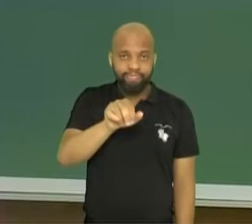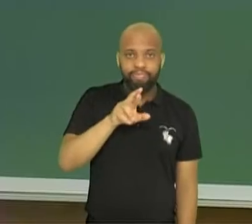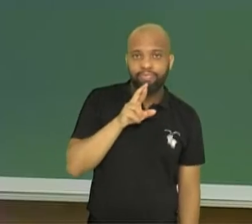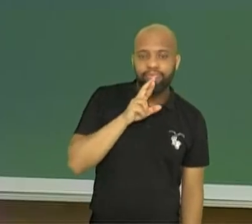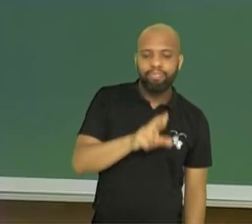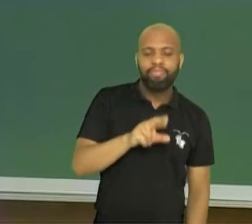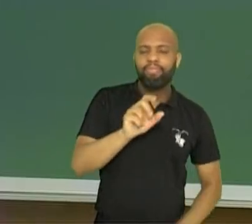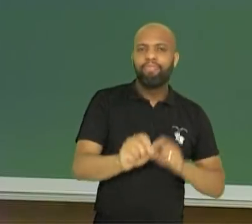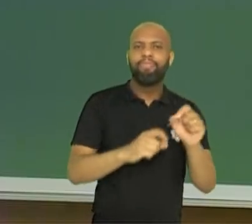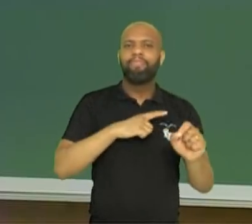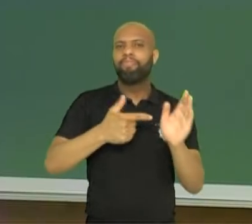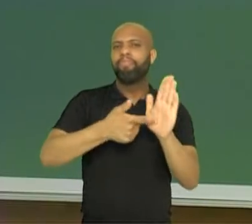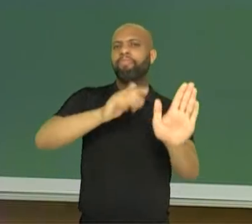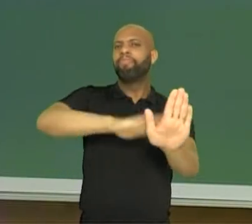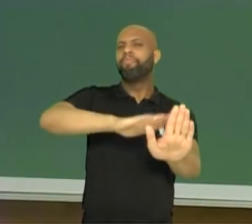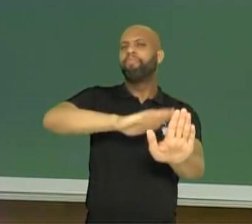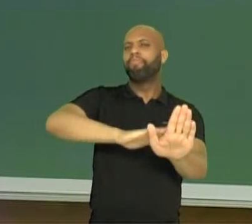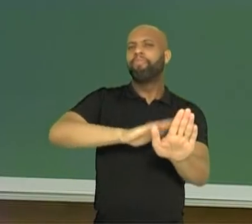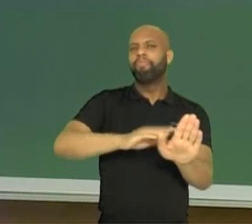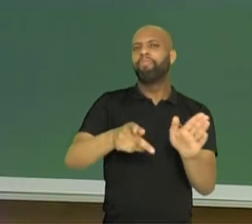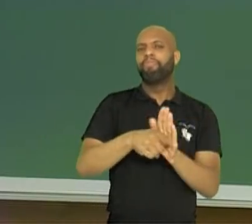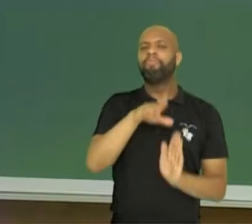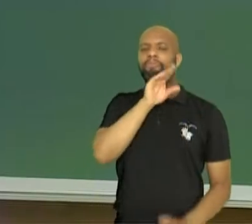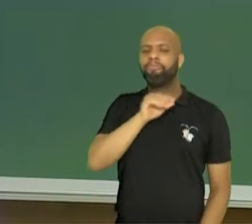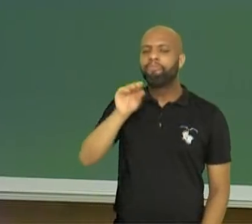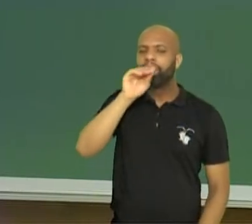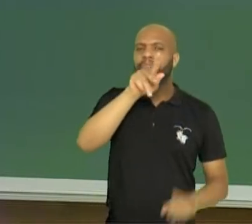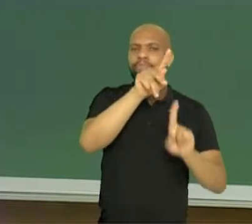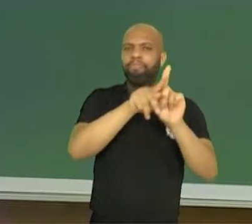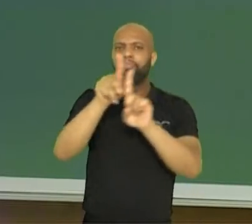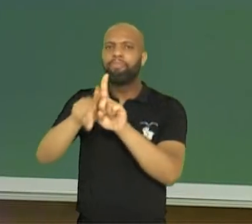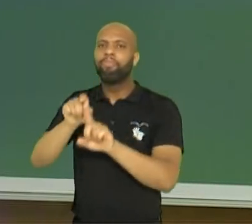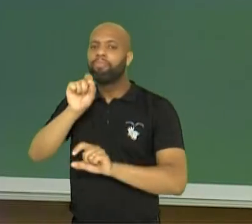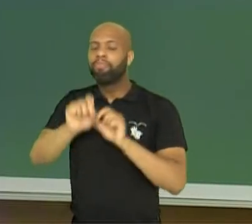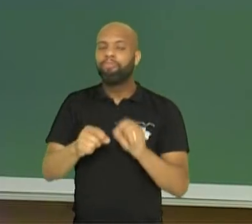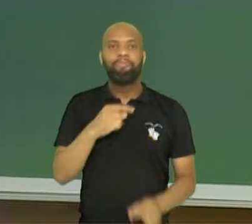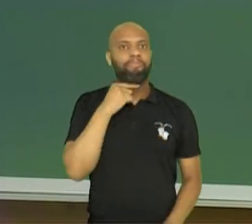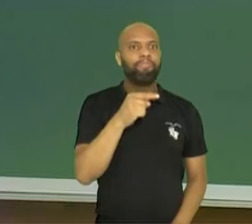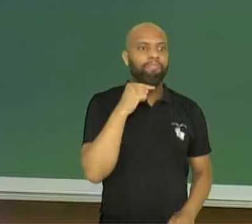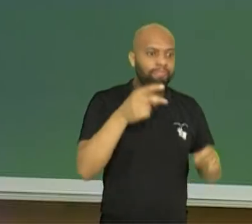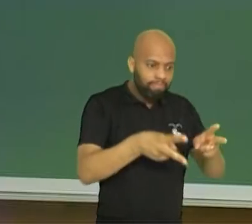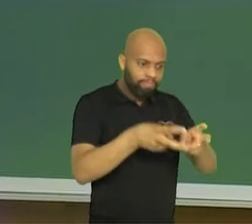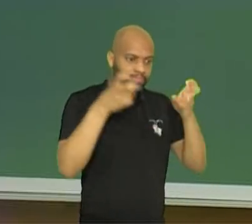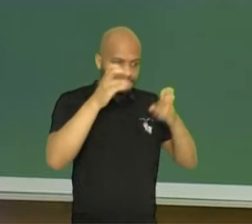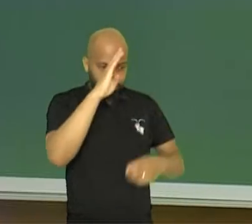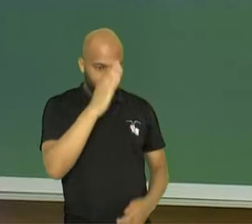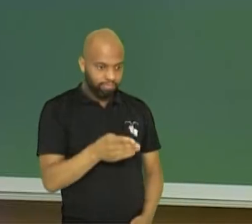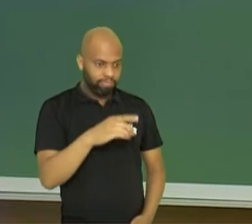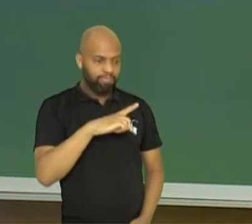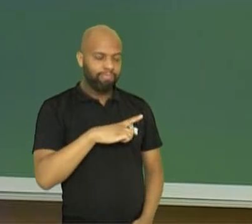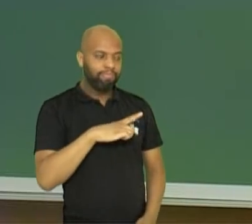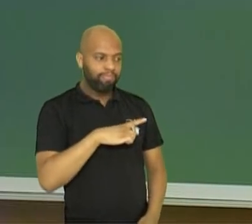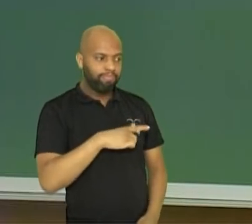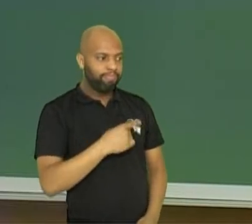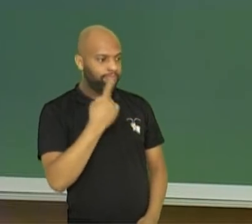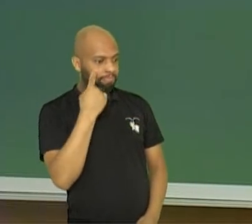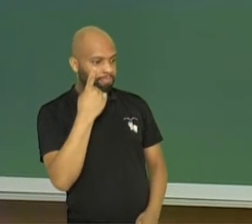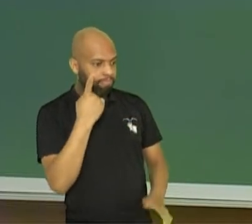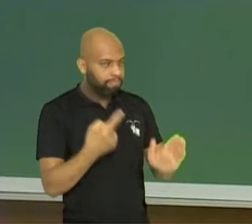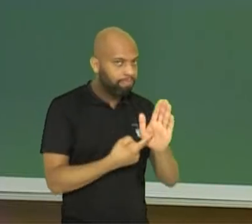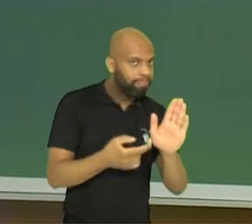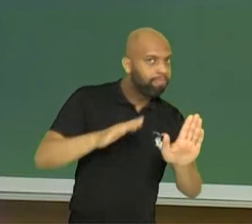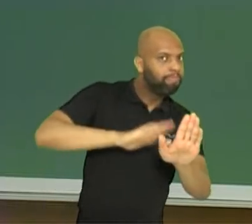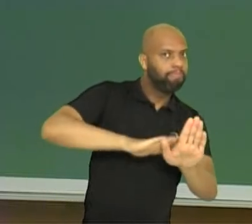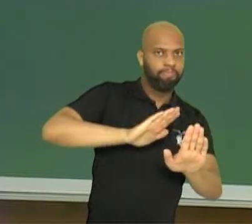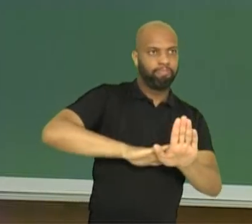está implícito na fala da personagem, ou seja, aquilo que você não consegue perceber, seja pela a